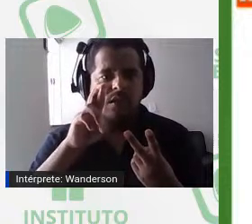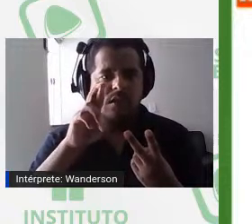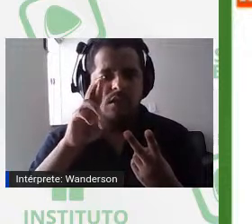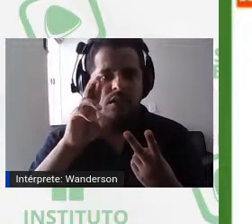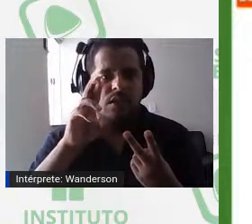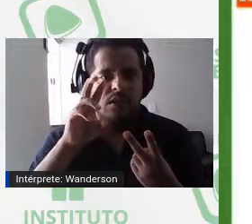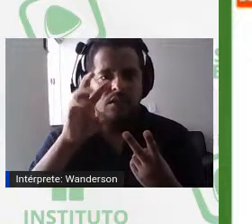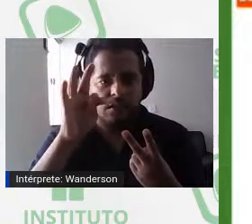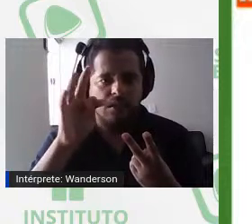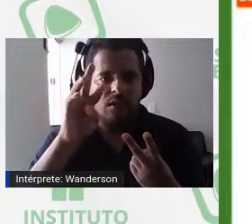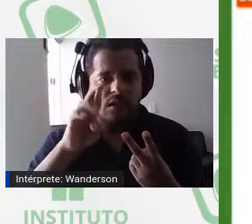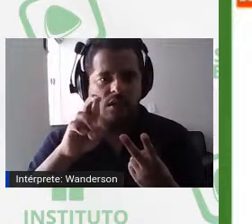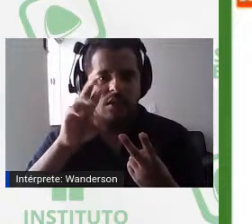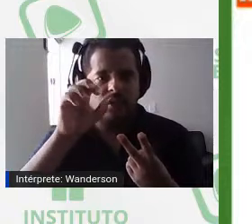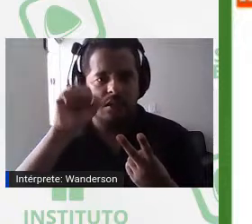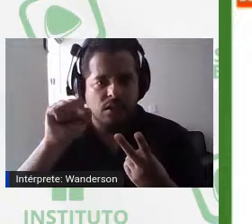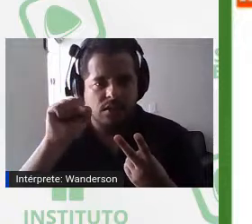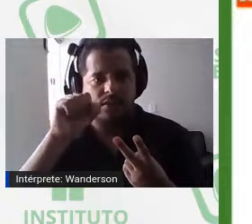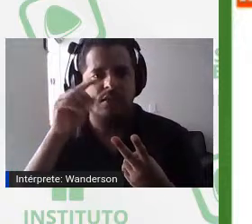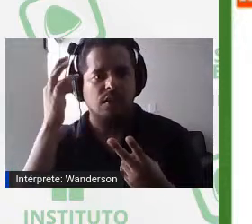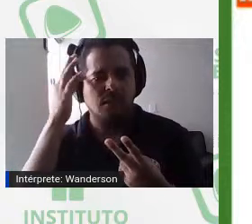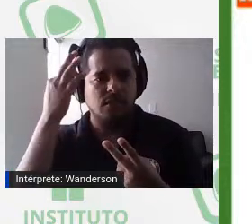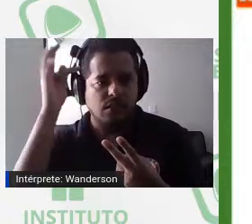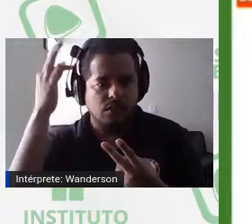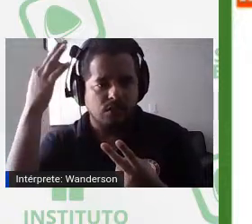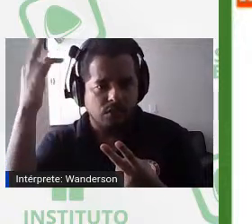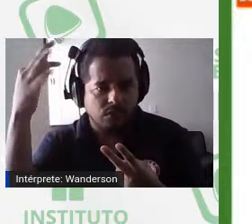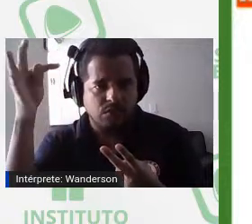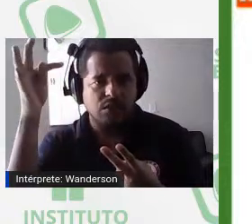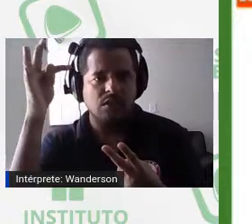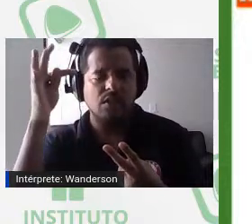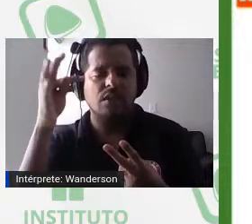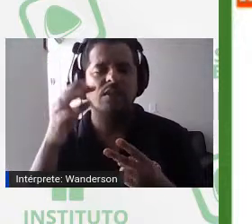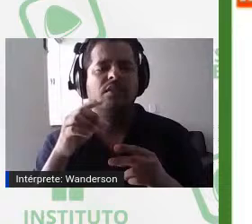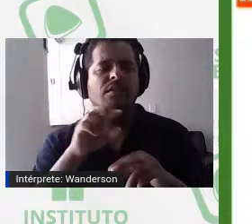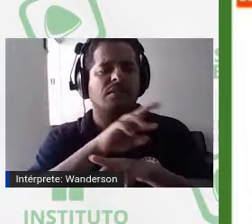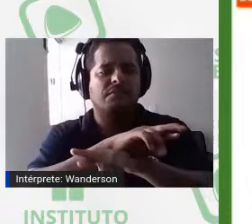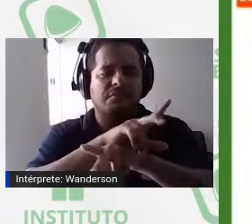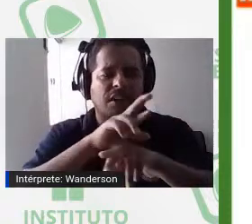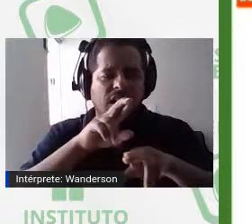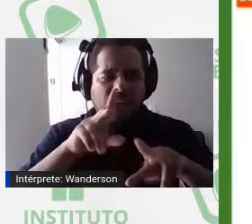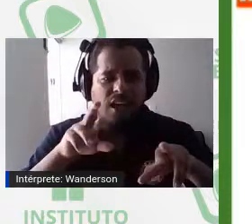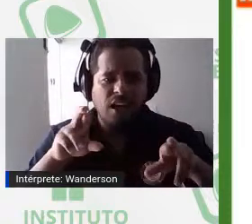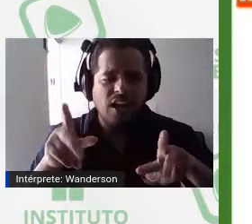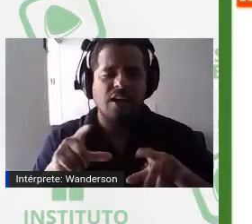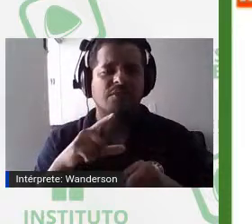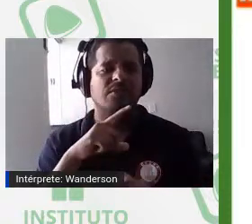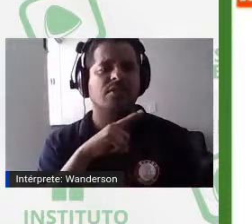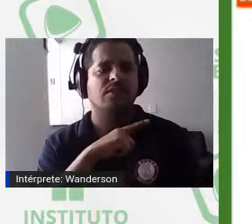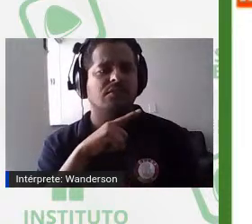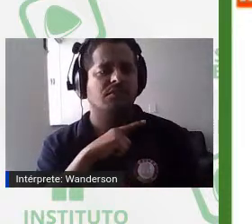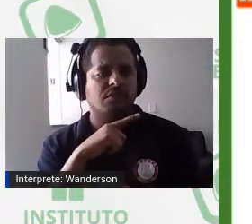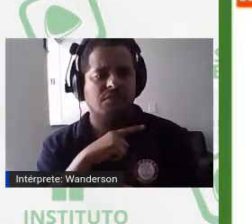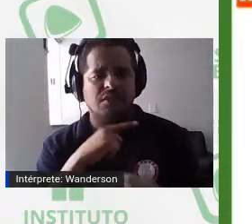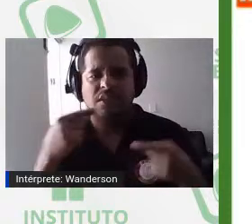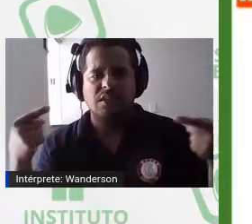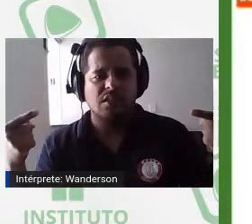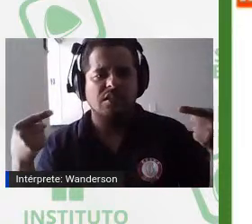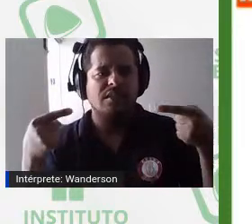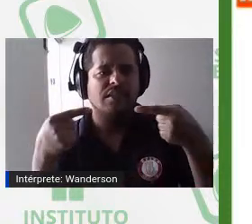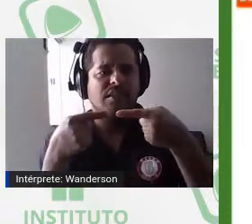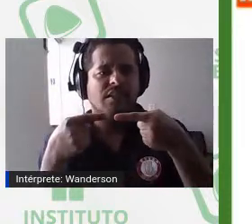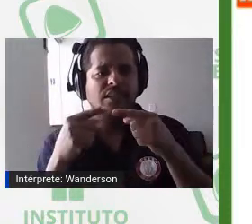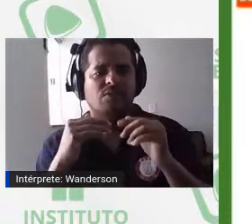de Registro de Representações Semióticas, aos quais estão diretamente ligados no processo